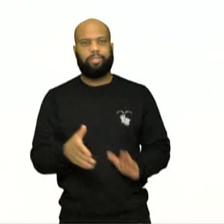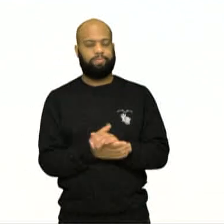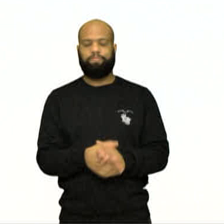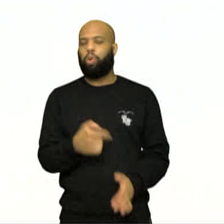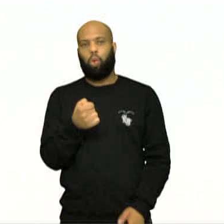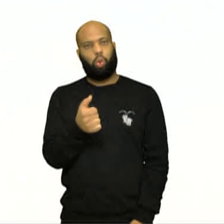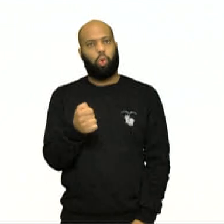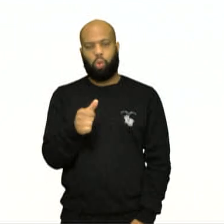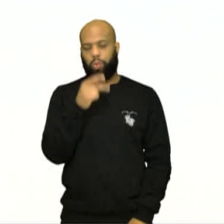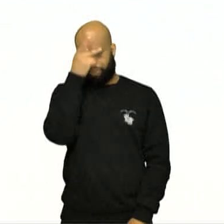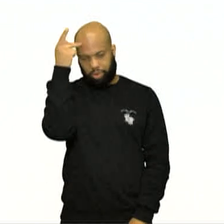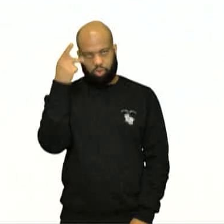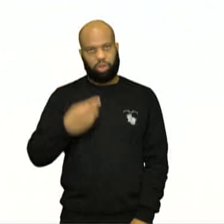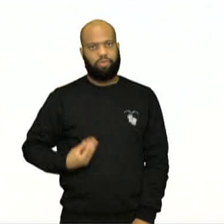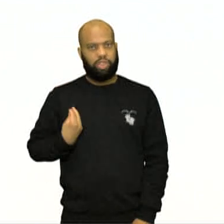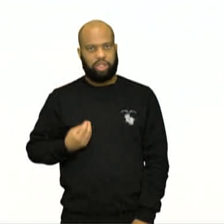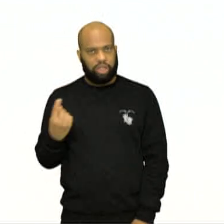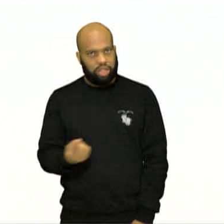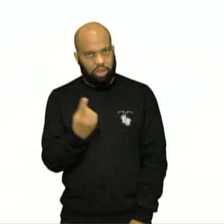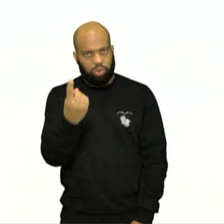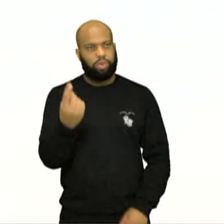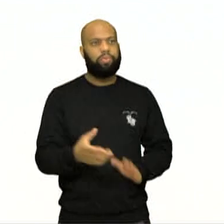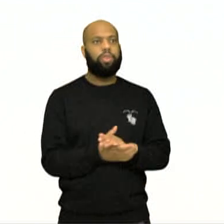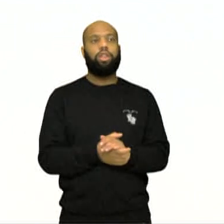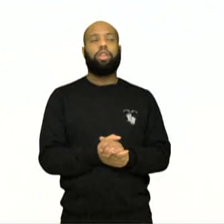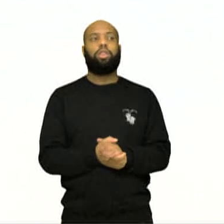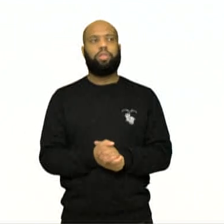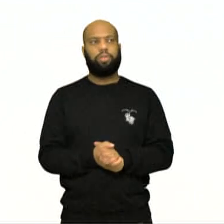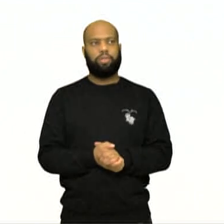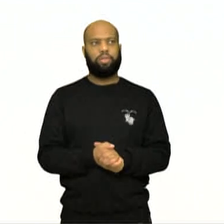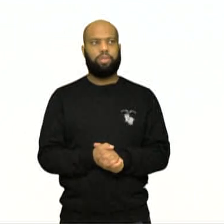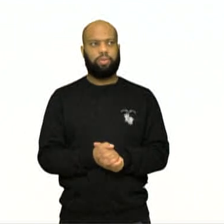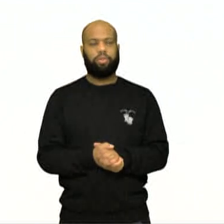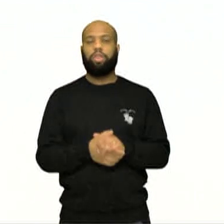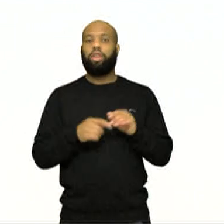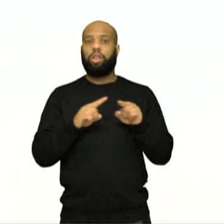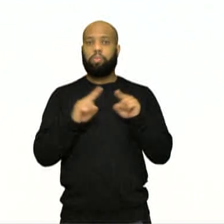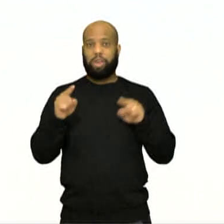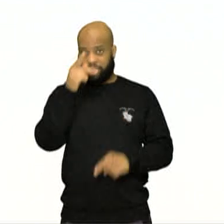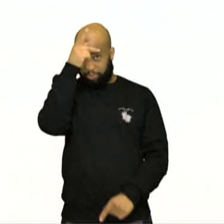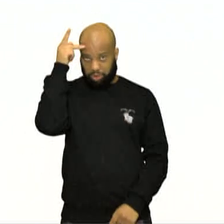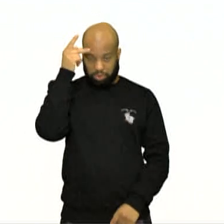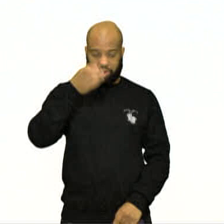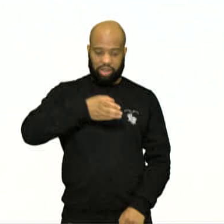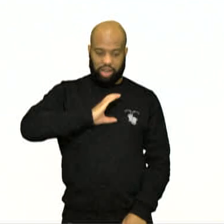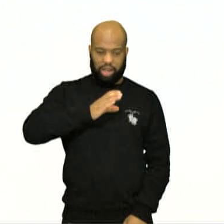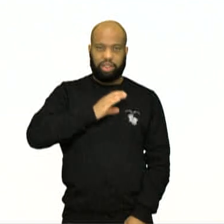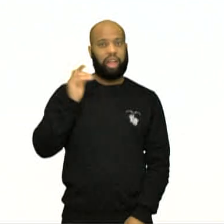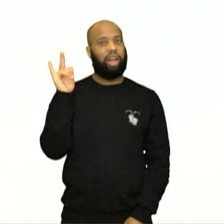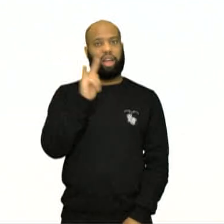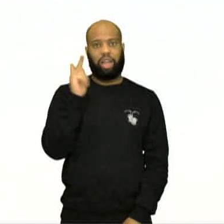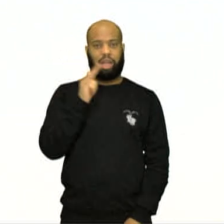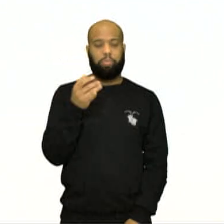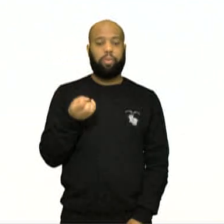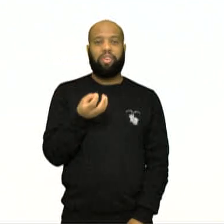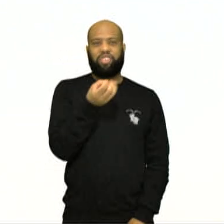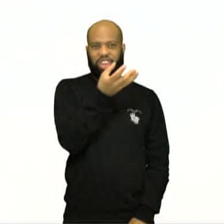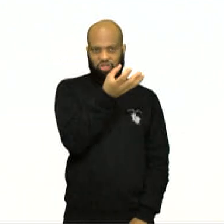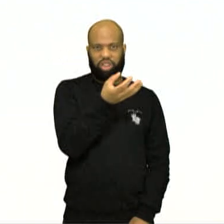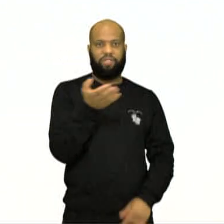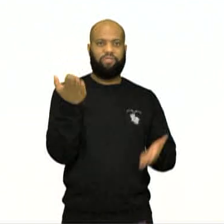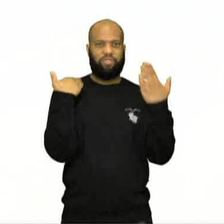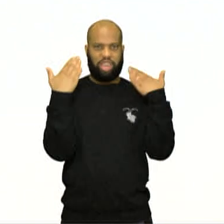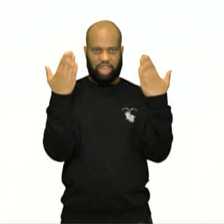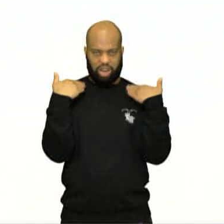cidades menores, digamos assim. Mas os canadenses, eles amam passar os feriados de verão nesses locais menores, assim, no